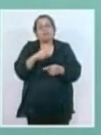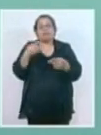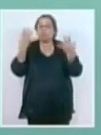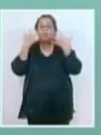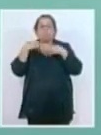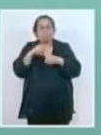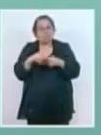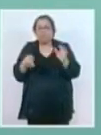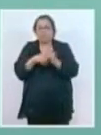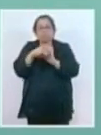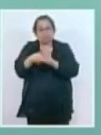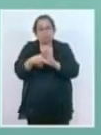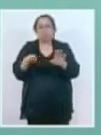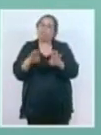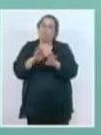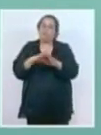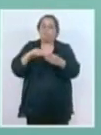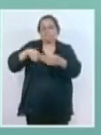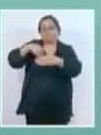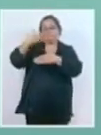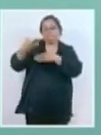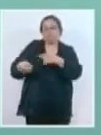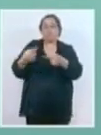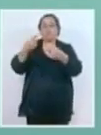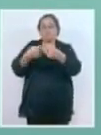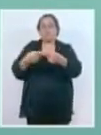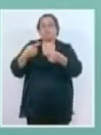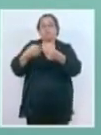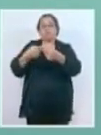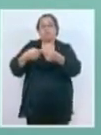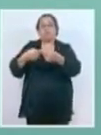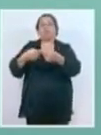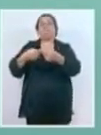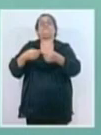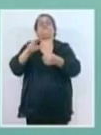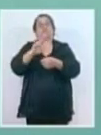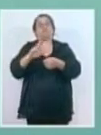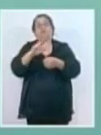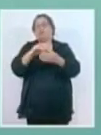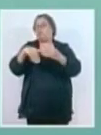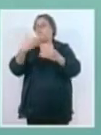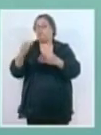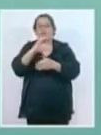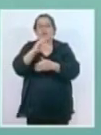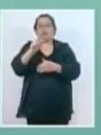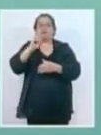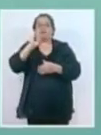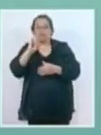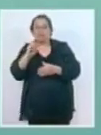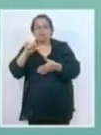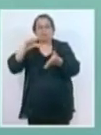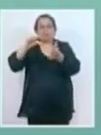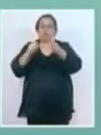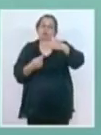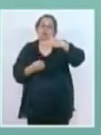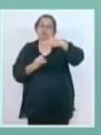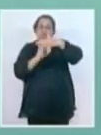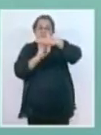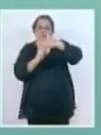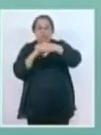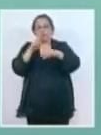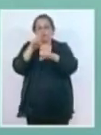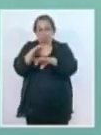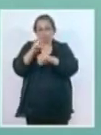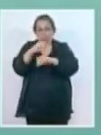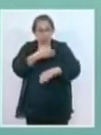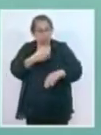creio que até fora de Uberlândia, em outras cidades, eu já vi os CAICs, né, esse modelo de instituição de ensino público, terem telas.